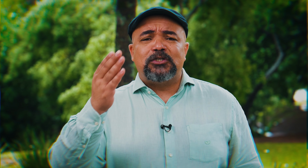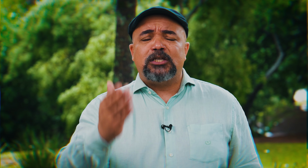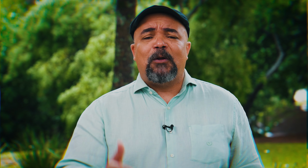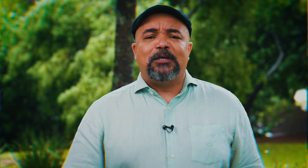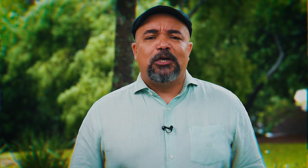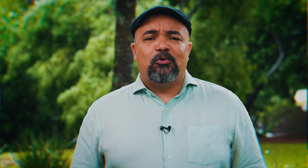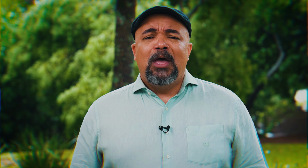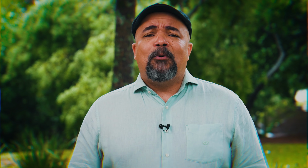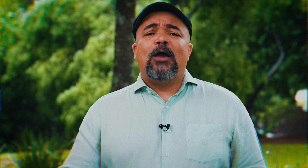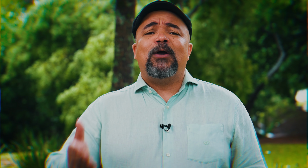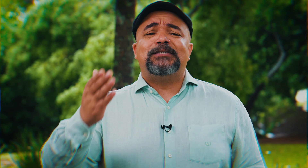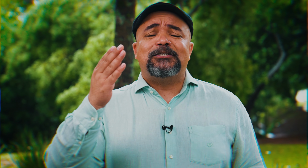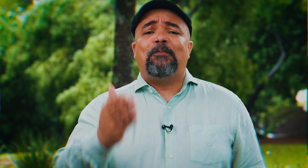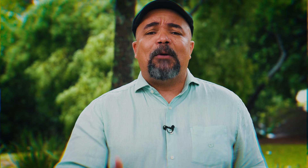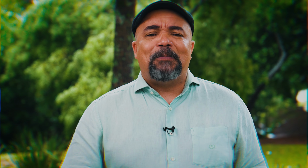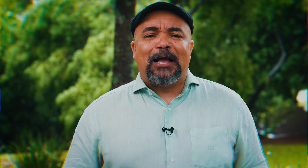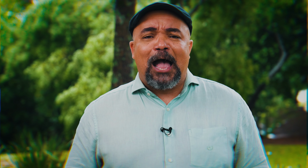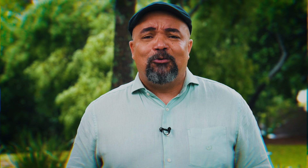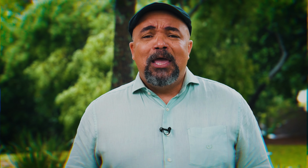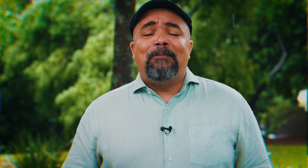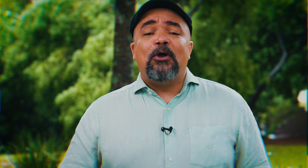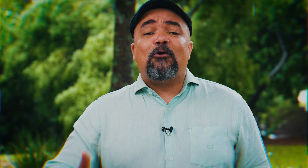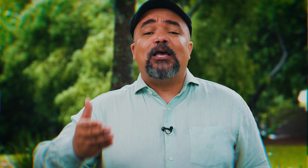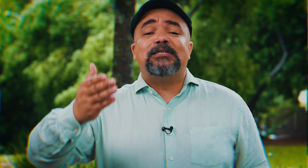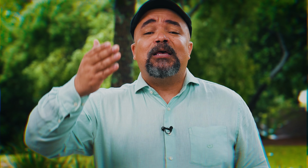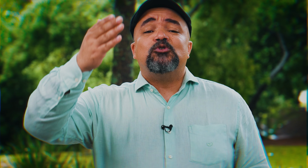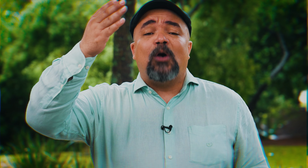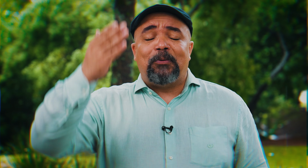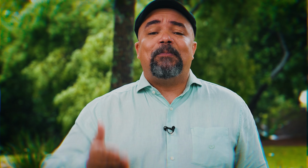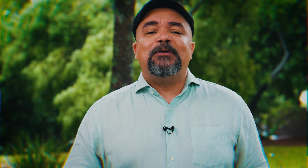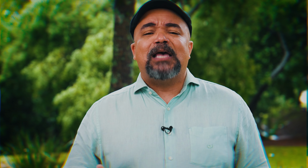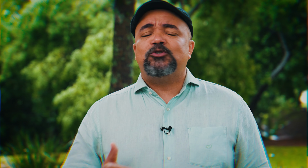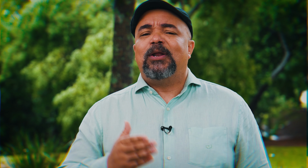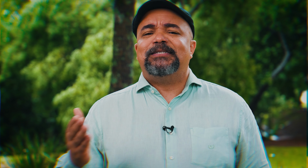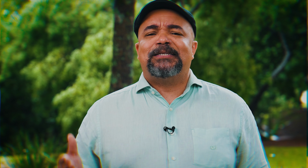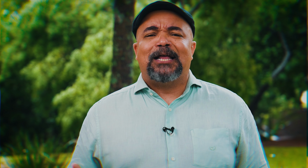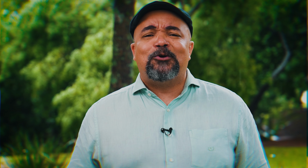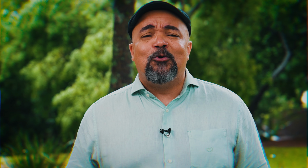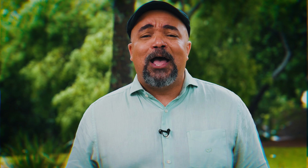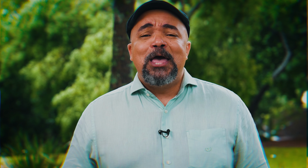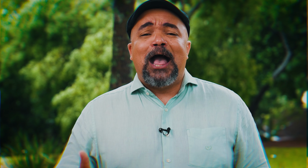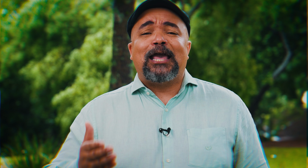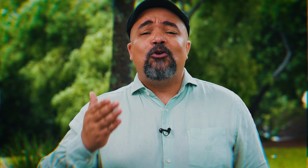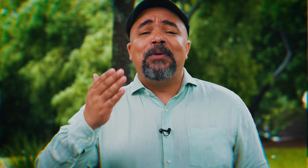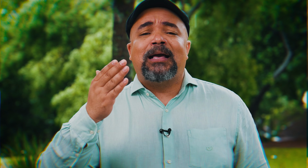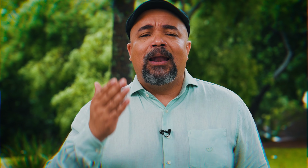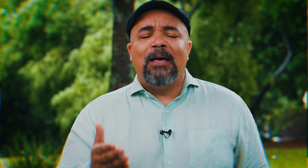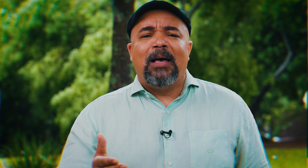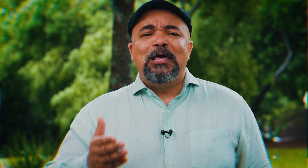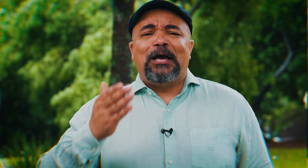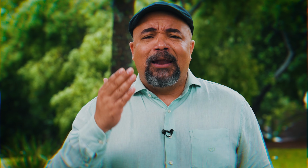o Messias prometido. Por reconhecer seu próprio pecado e por reconhecer sua própria miséria e sua necessidade de cura, aquele